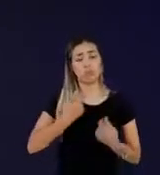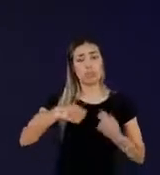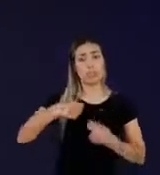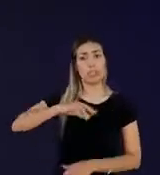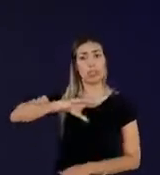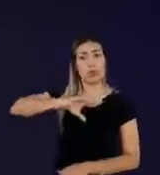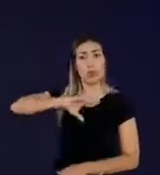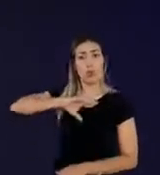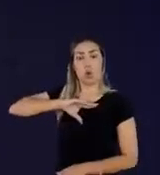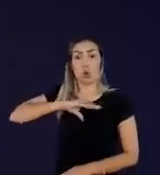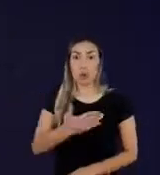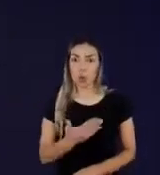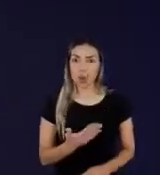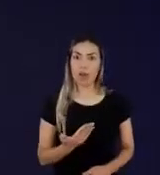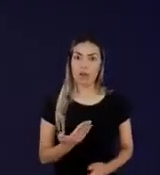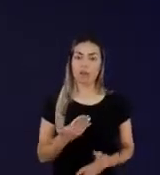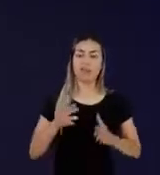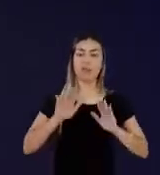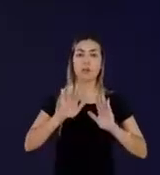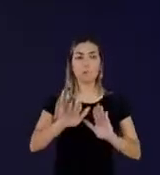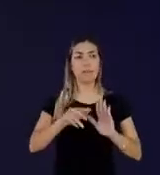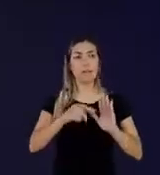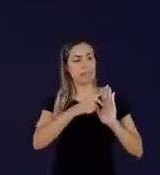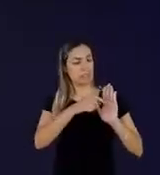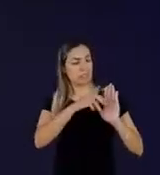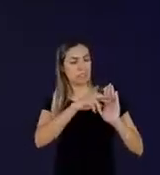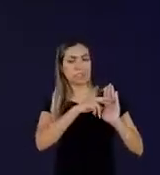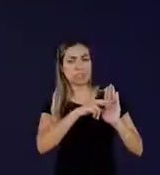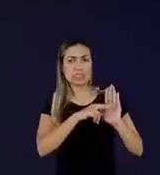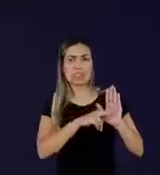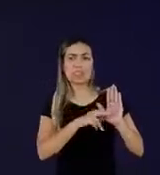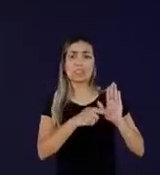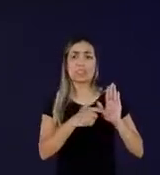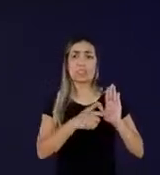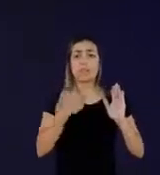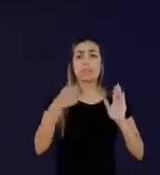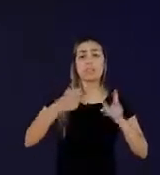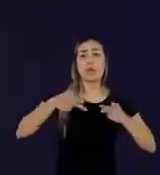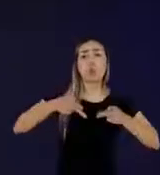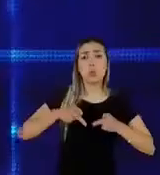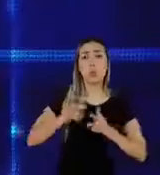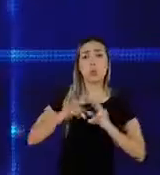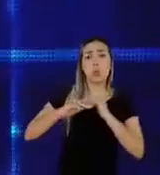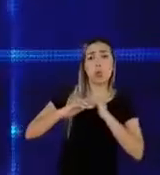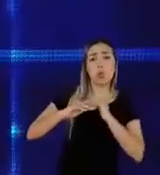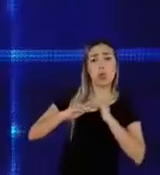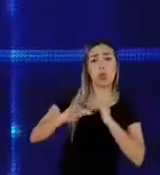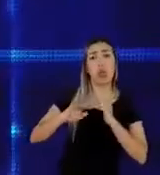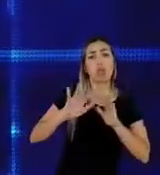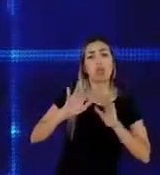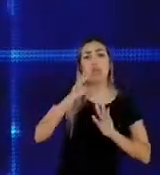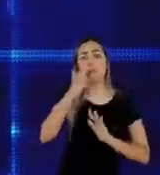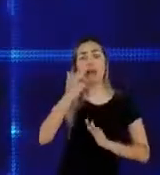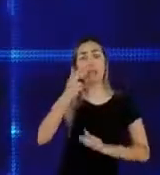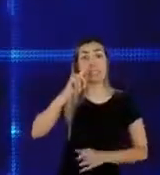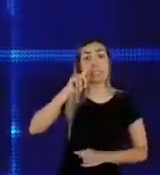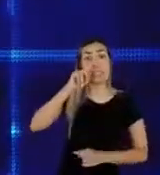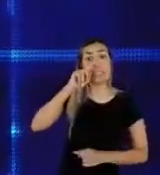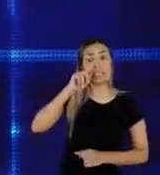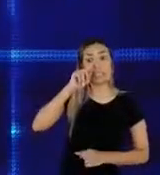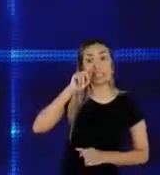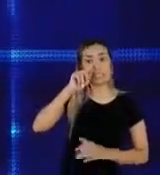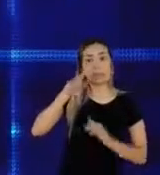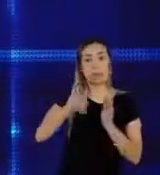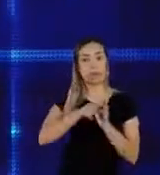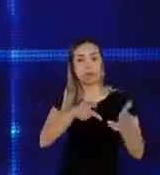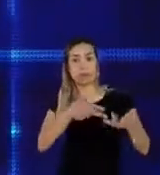mas a regulamentação é muito paternalista quanto ao zelo pelo recurso, jogando todo o risco aos cofres das